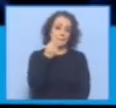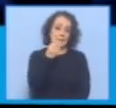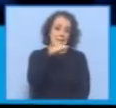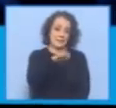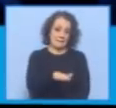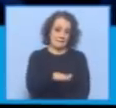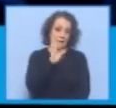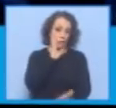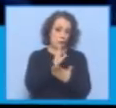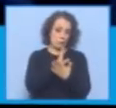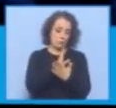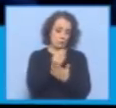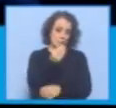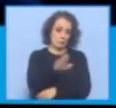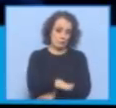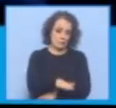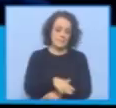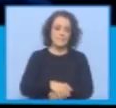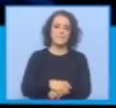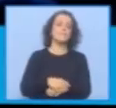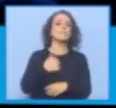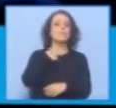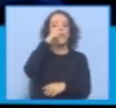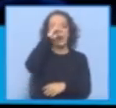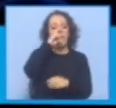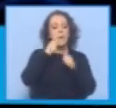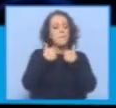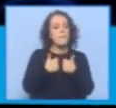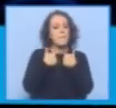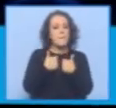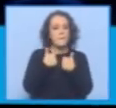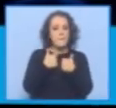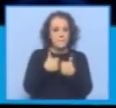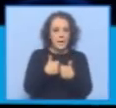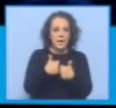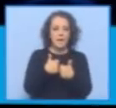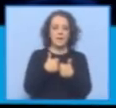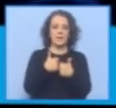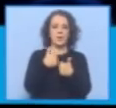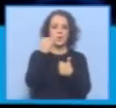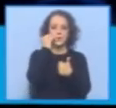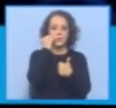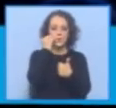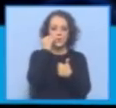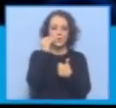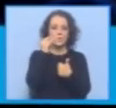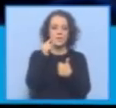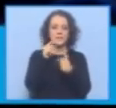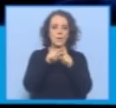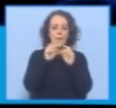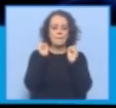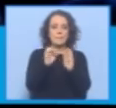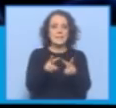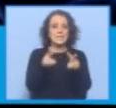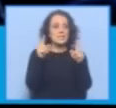não? E então, é aquilo que a mim se me guardava todo o envolvimento que se tinha da magia,